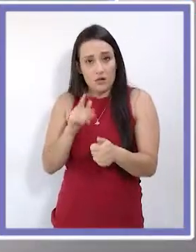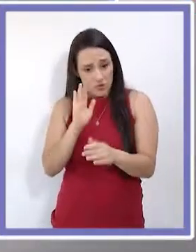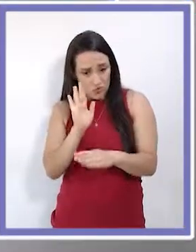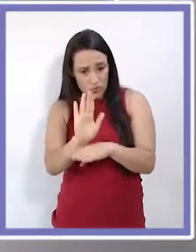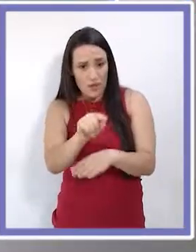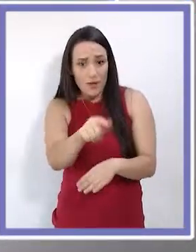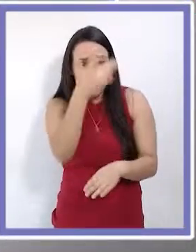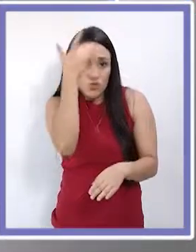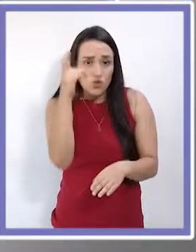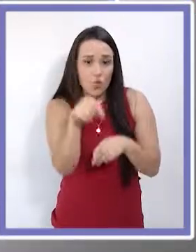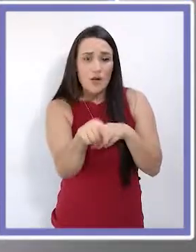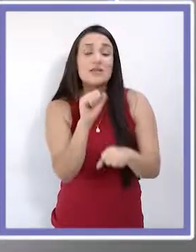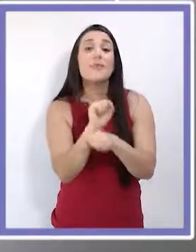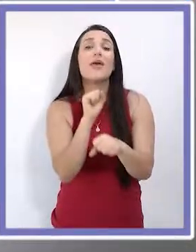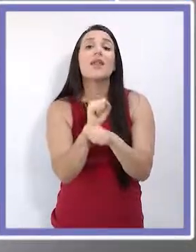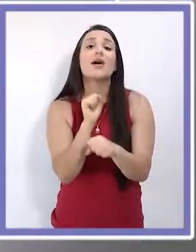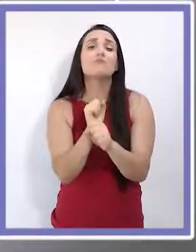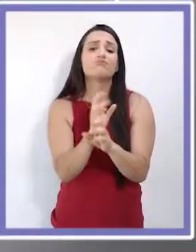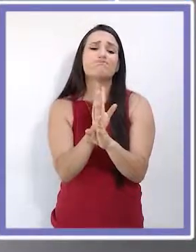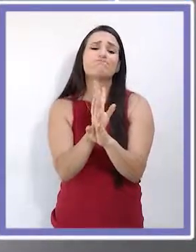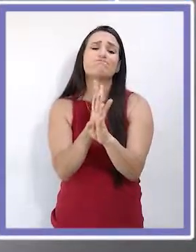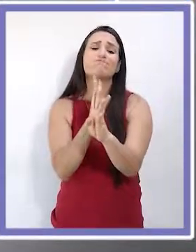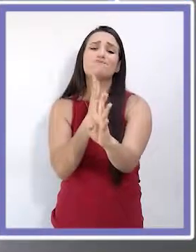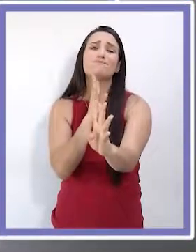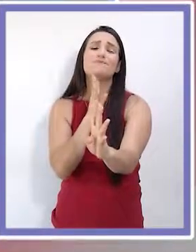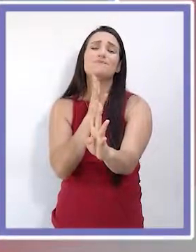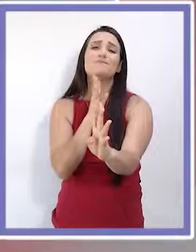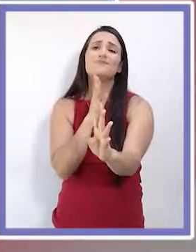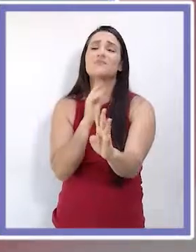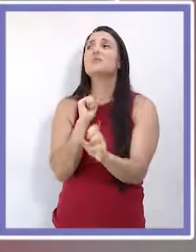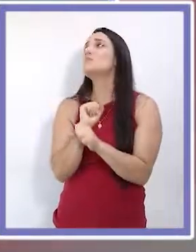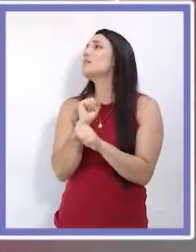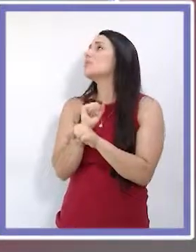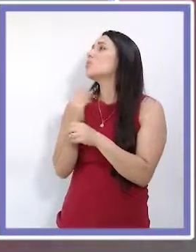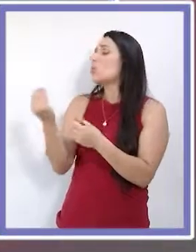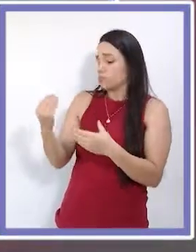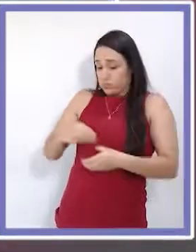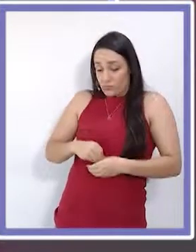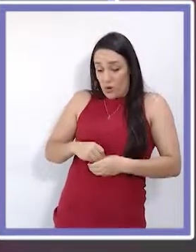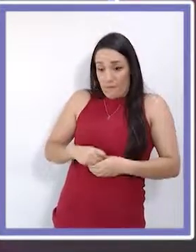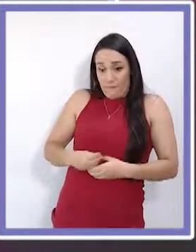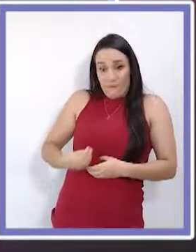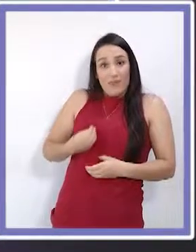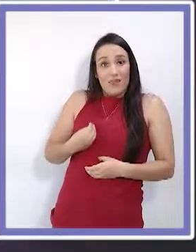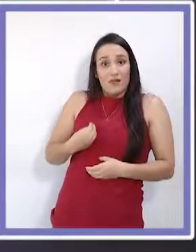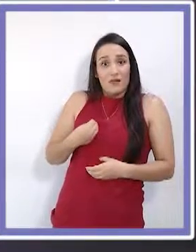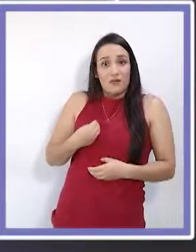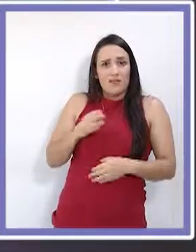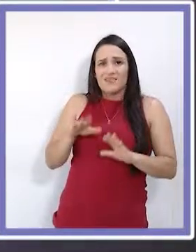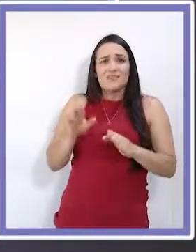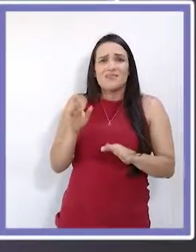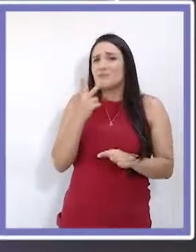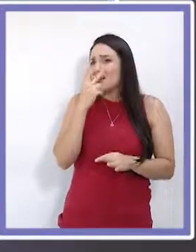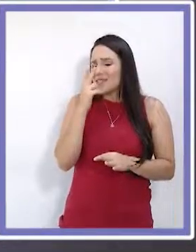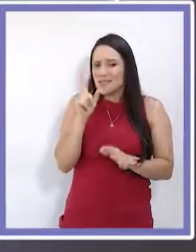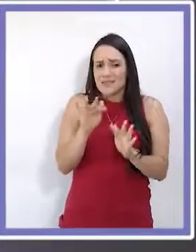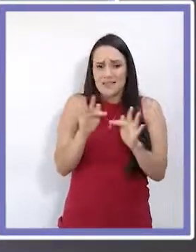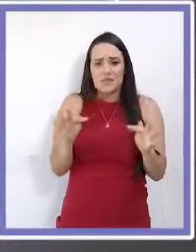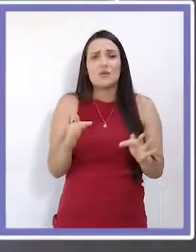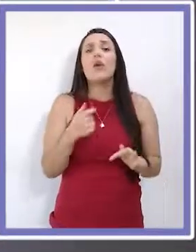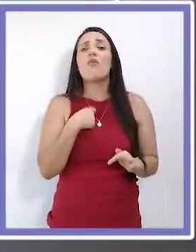fila, é a pessoa que, com uma simples autorização, parece que ela é tão